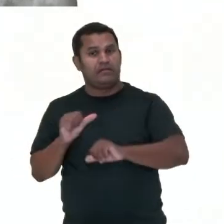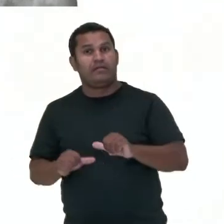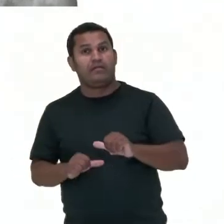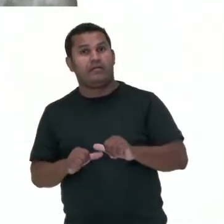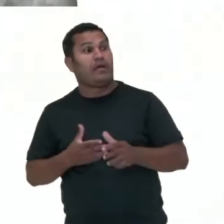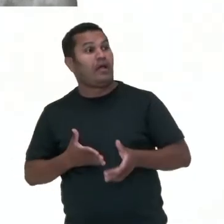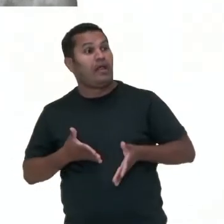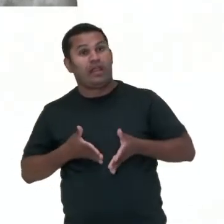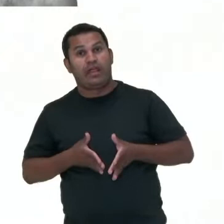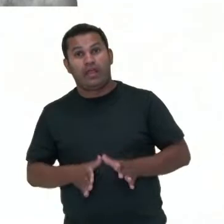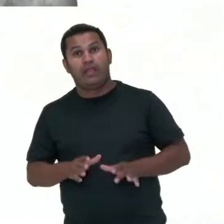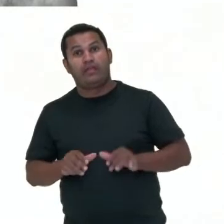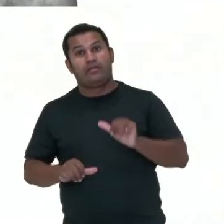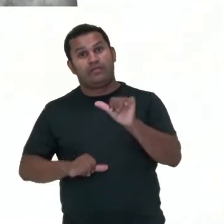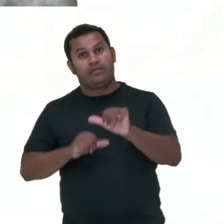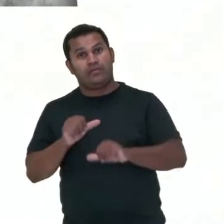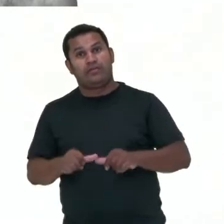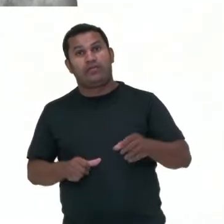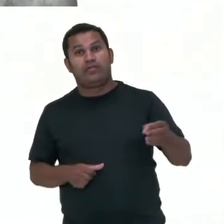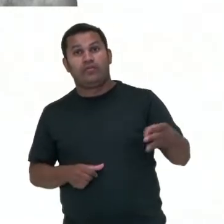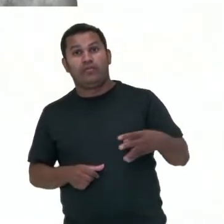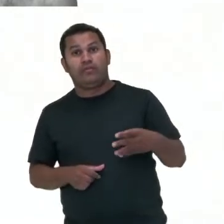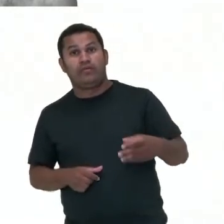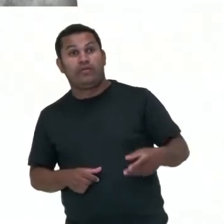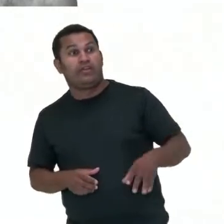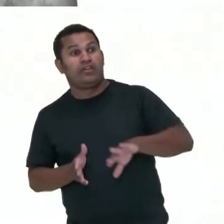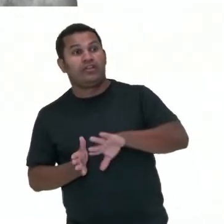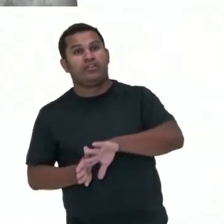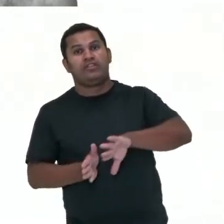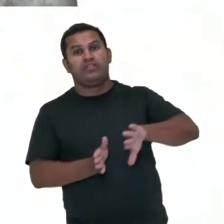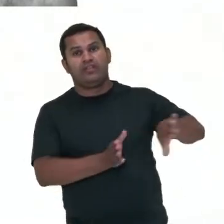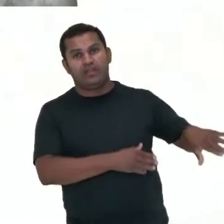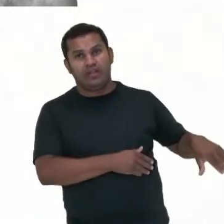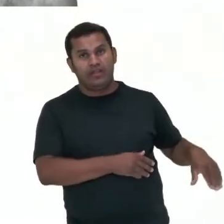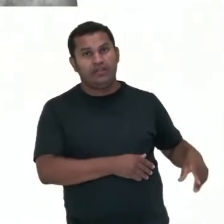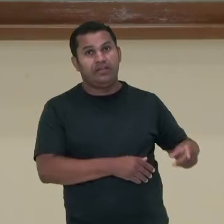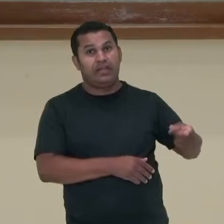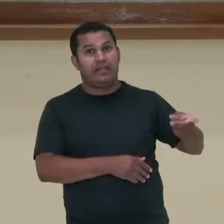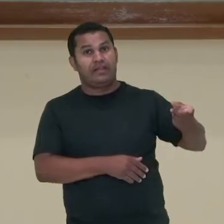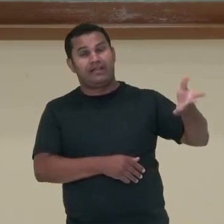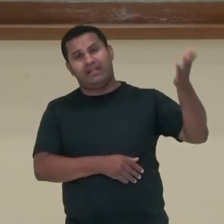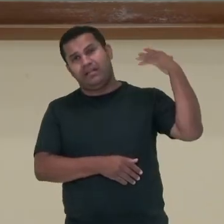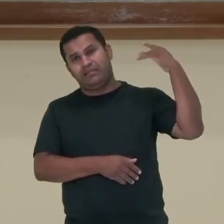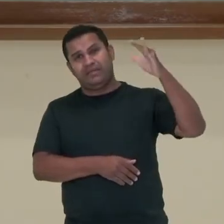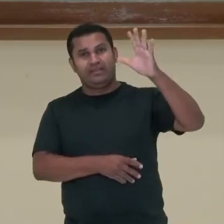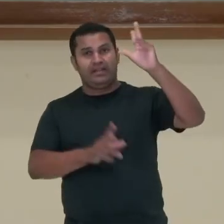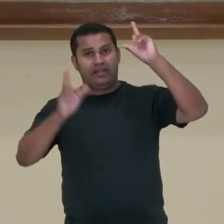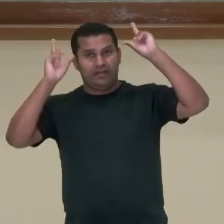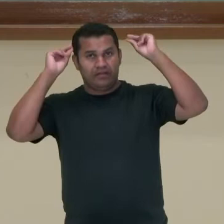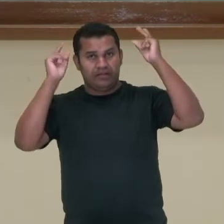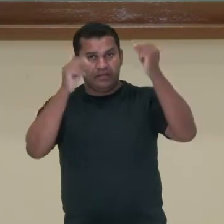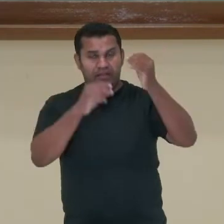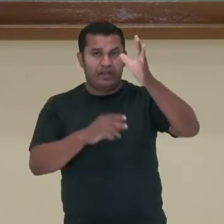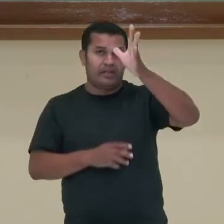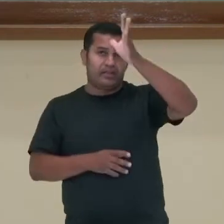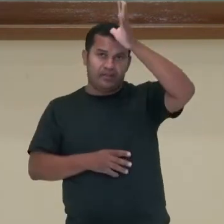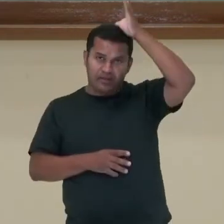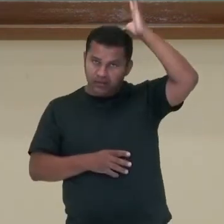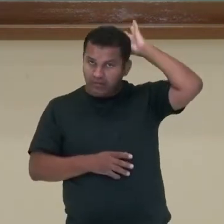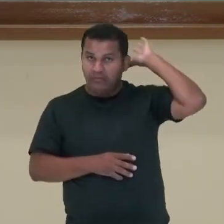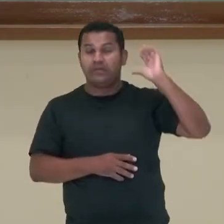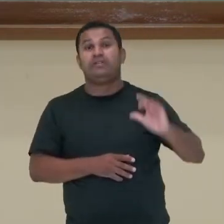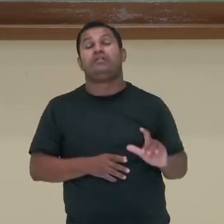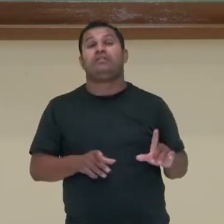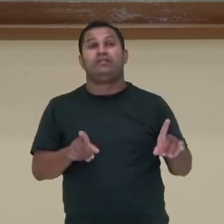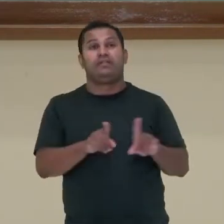Artes, busca lá na Idade Média a arte greco-romana e traz para os dias atuais. Lembrando que o grego ele tem a questão do belo, exatamente a